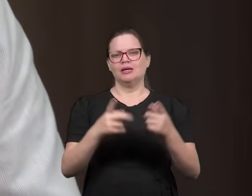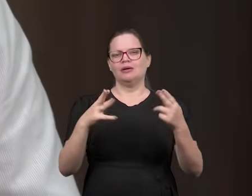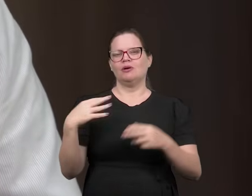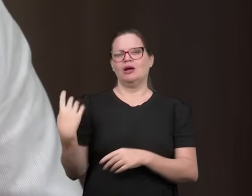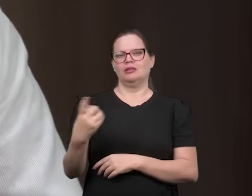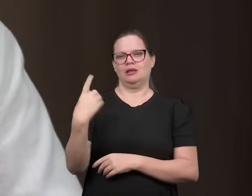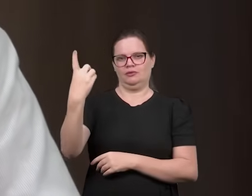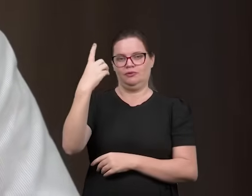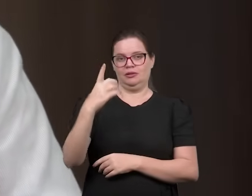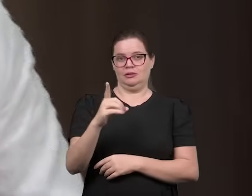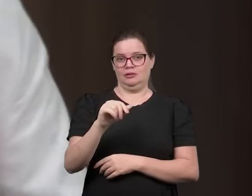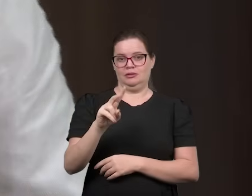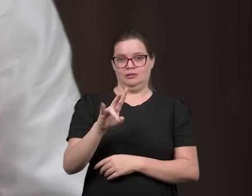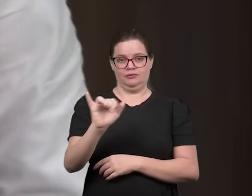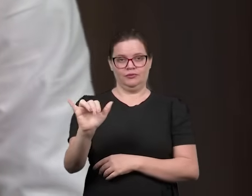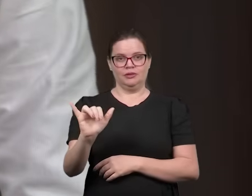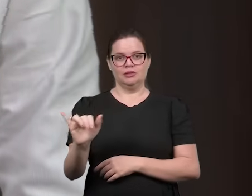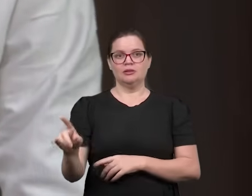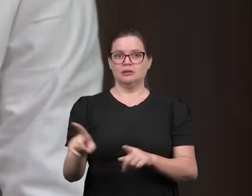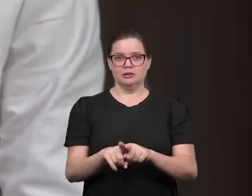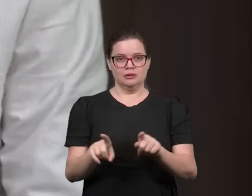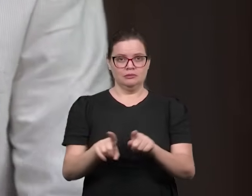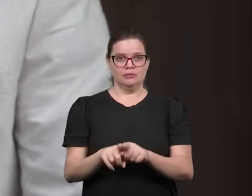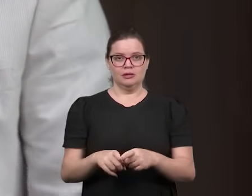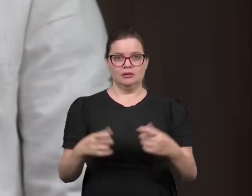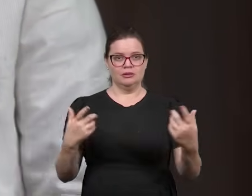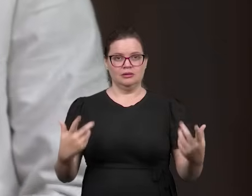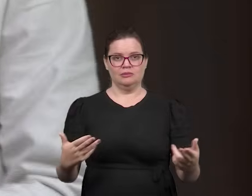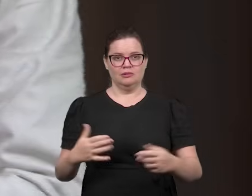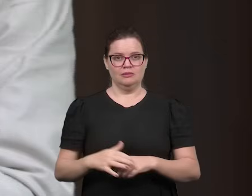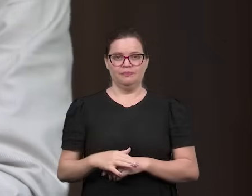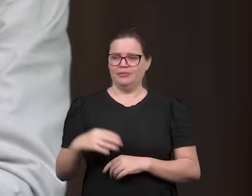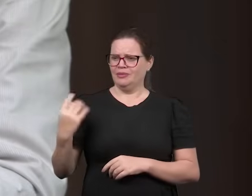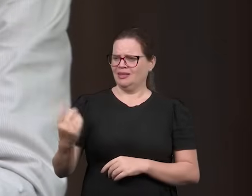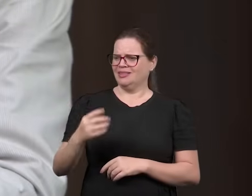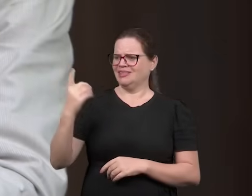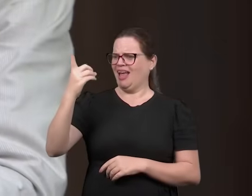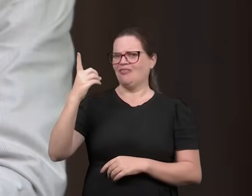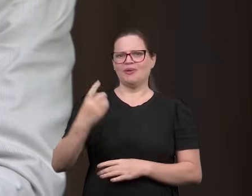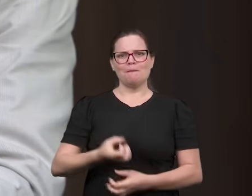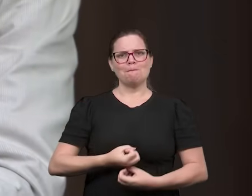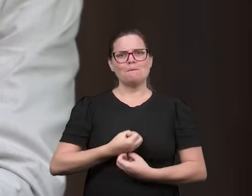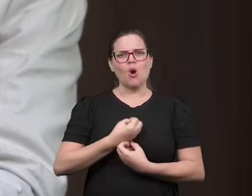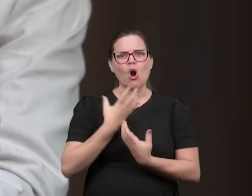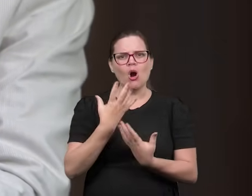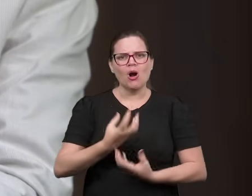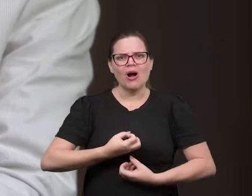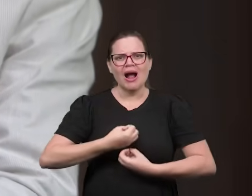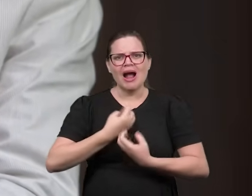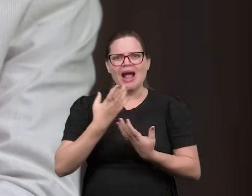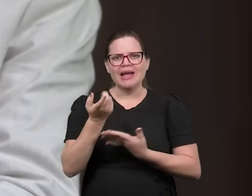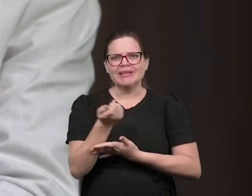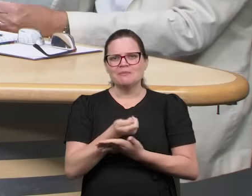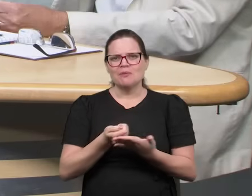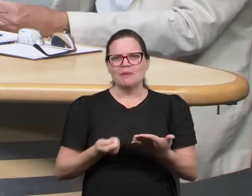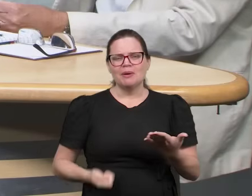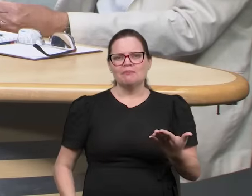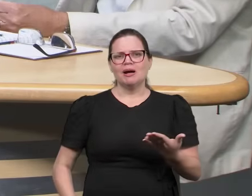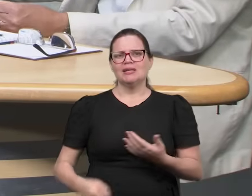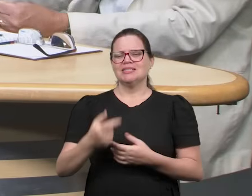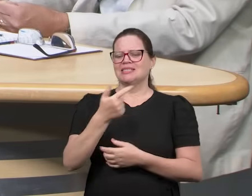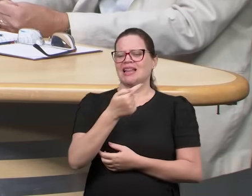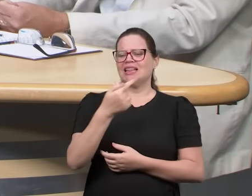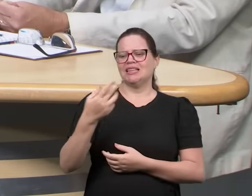Davi. Acho que Davi está nesse nível. Porque Davi era um poeta extraordinário, 70 quantos salmos?